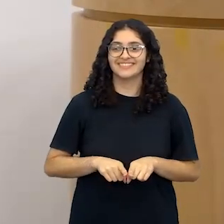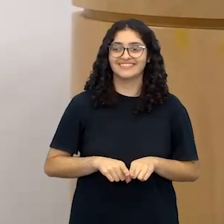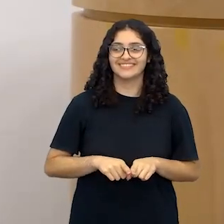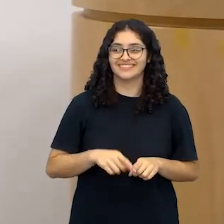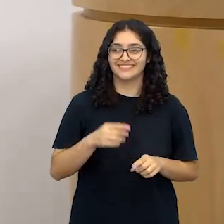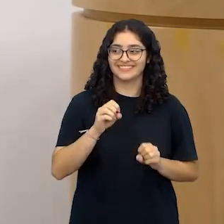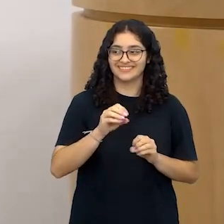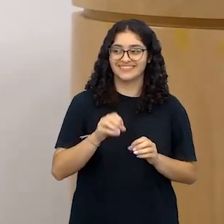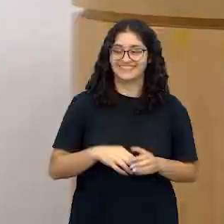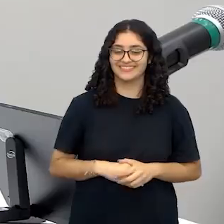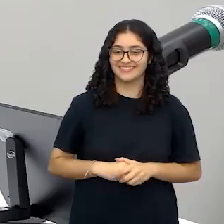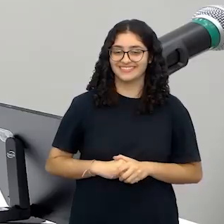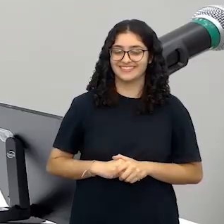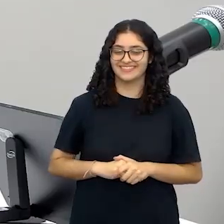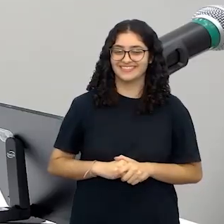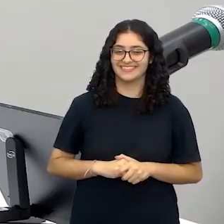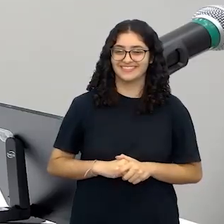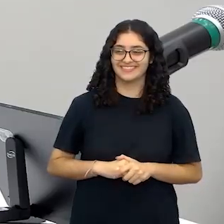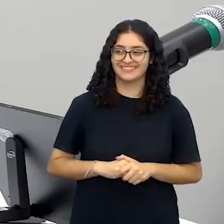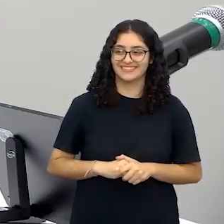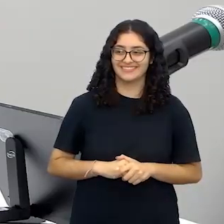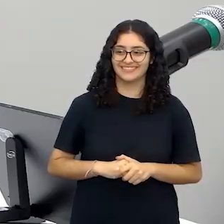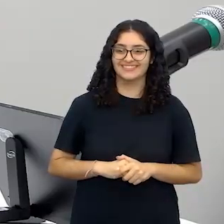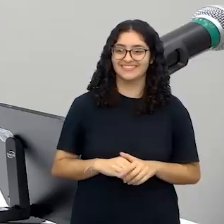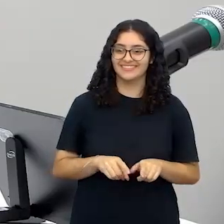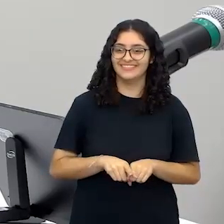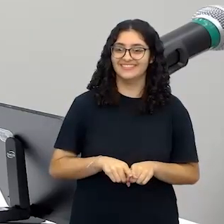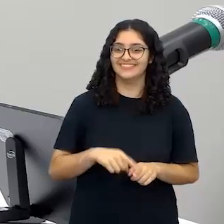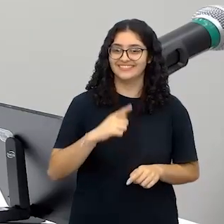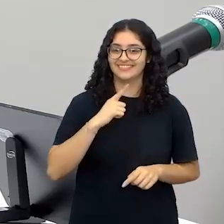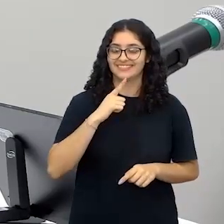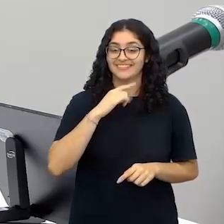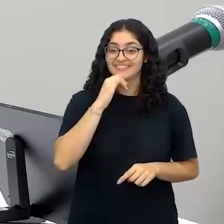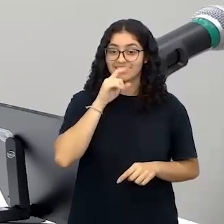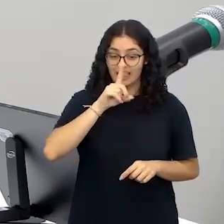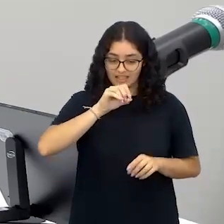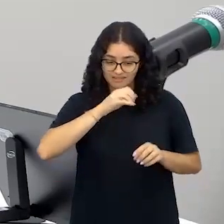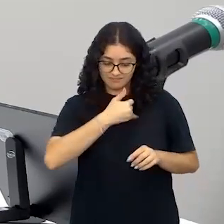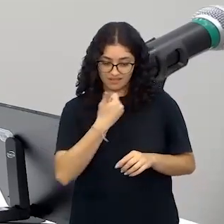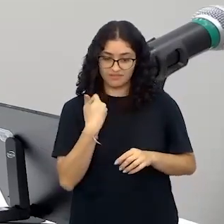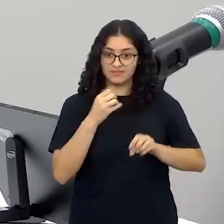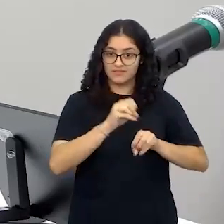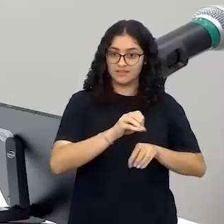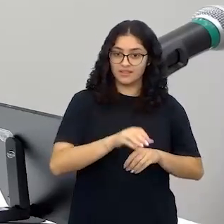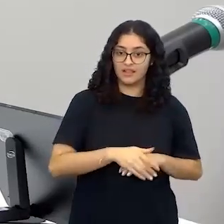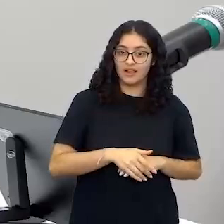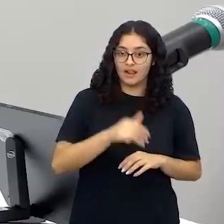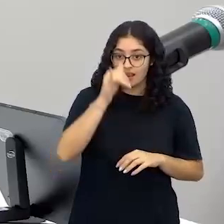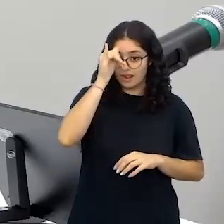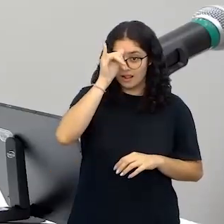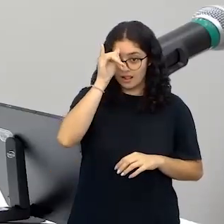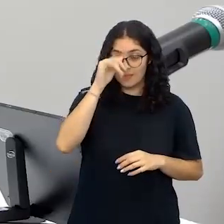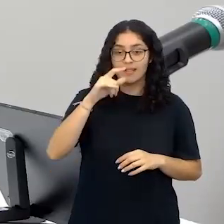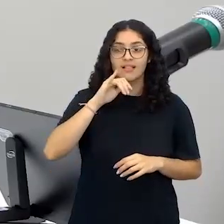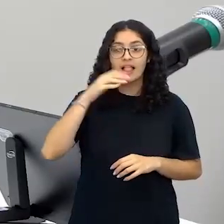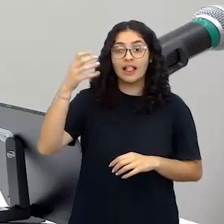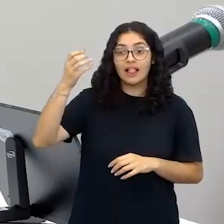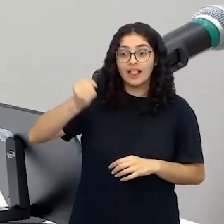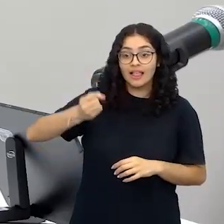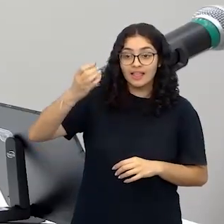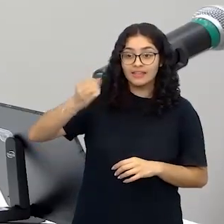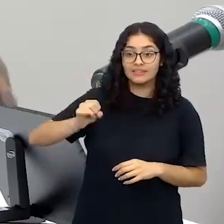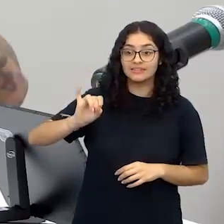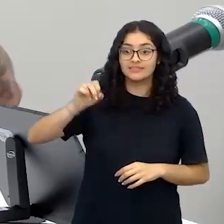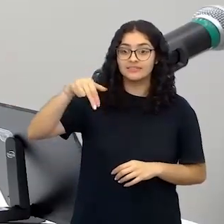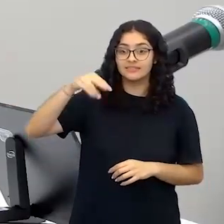sentido. Porque se eu estivesse explicando isso para um aluno meu de 10 anos, eu ia falar para ele, ó, lembra do leite integral. A gente quer o leite integral,